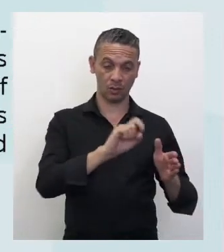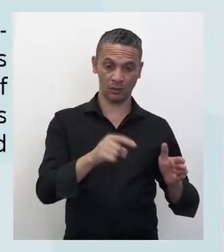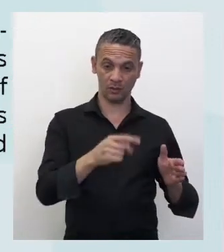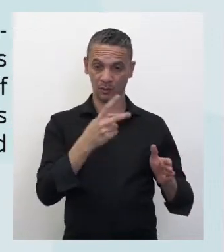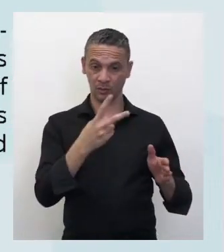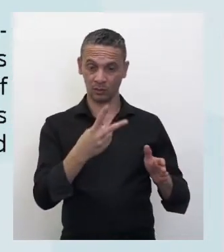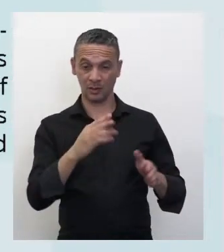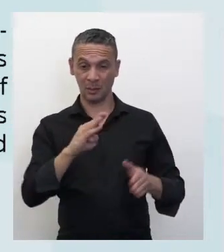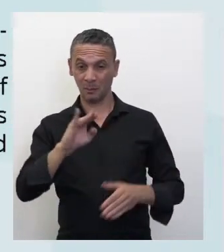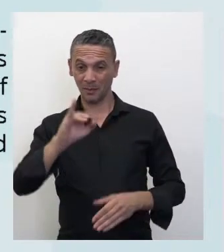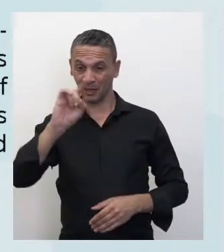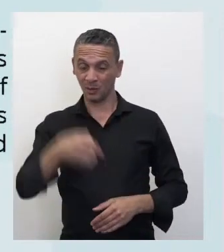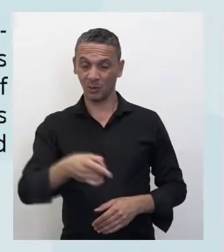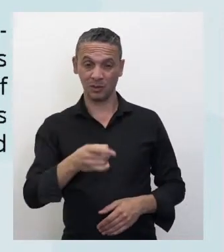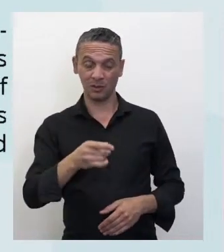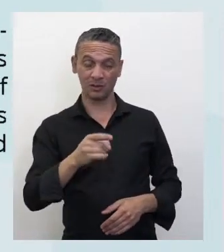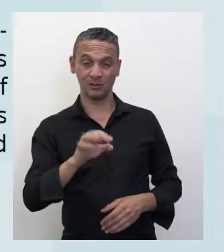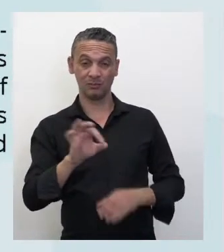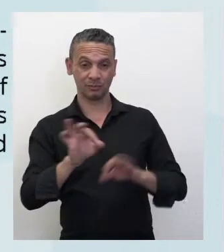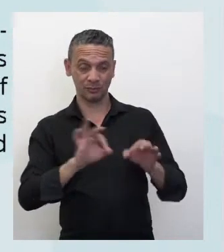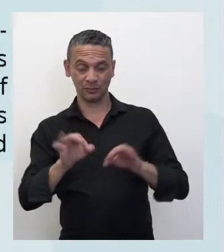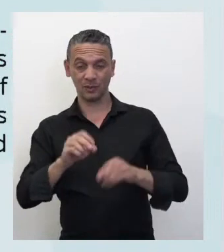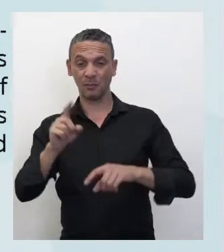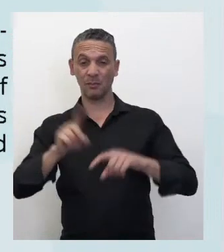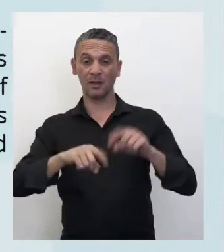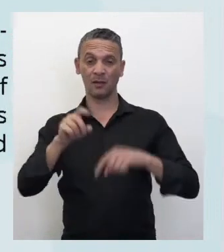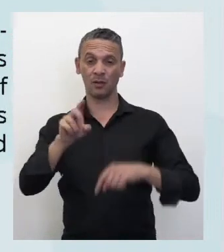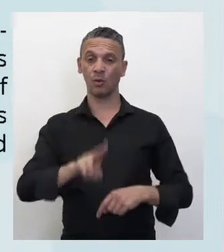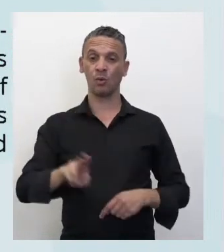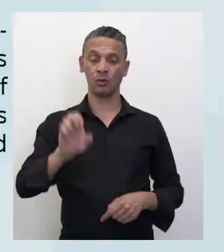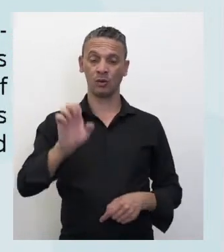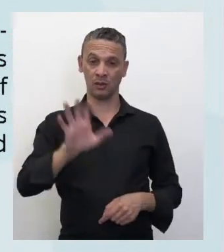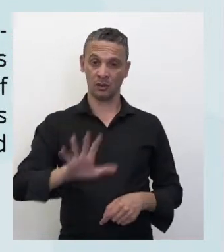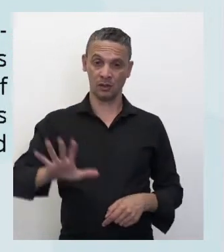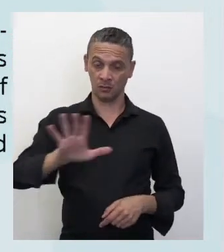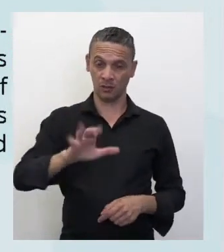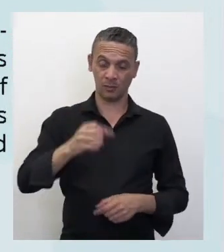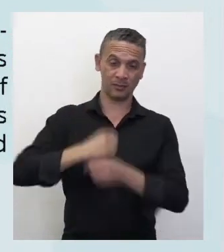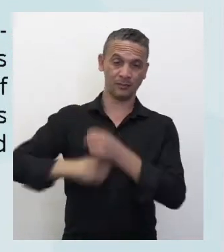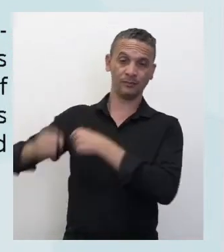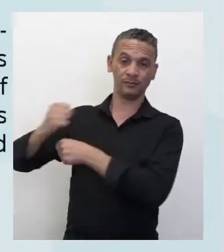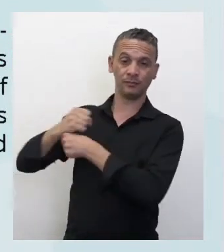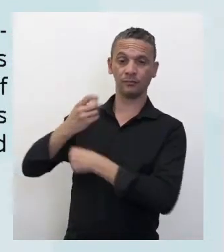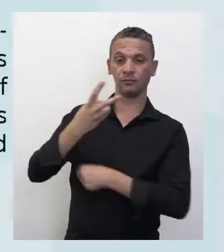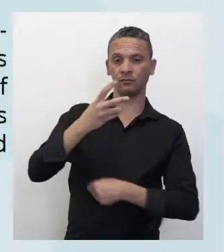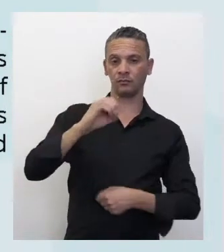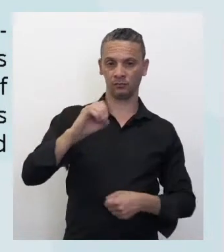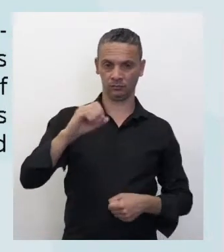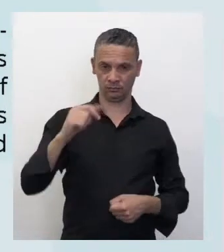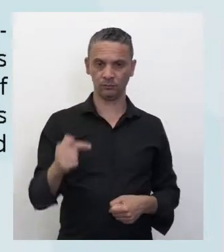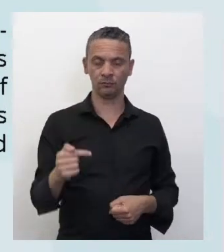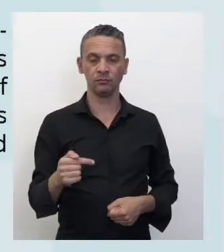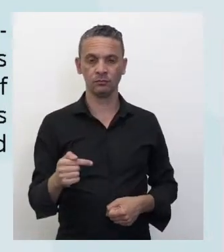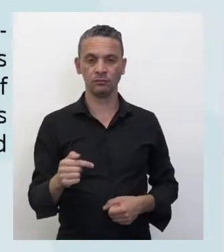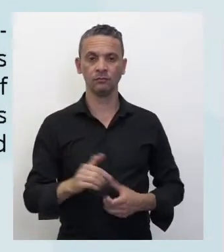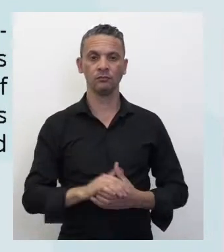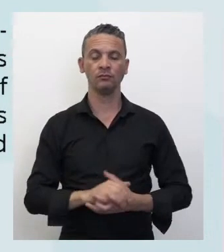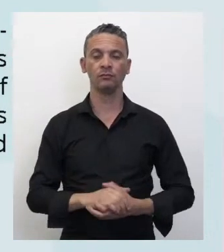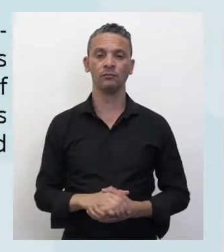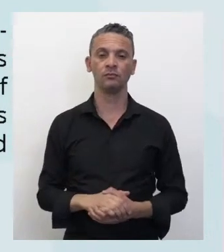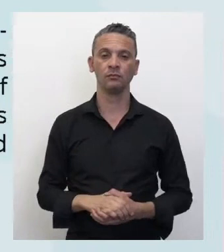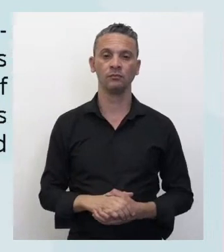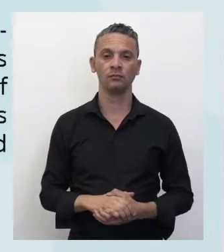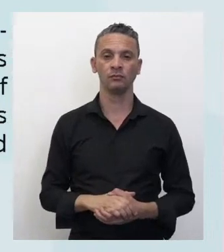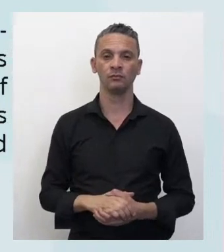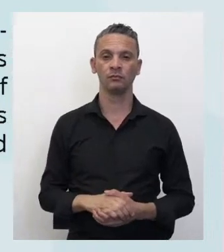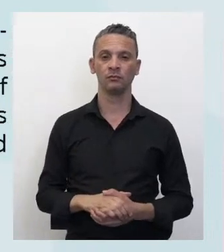8,2 bilhões de toneladas de materiais utilizados na União Europeia em 2007, minerals and metals accounted for more